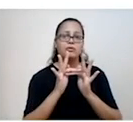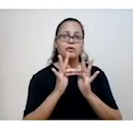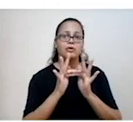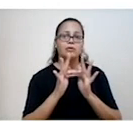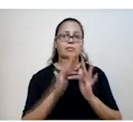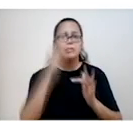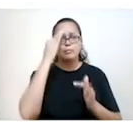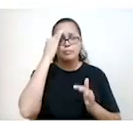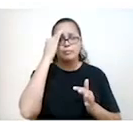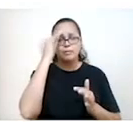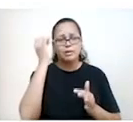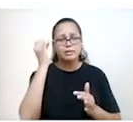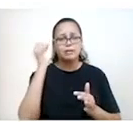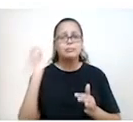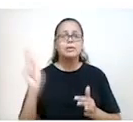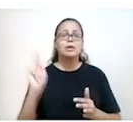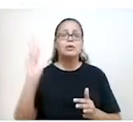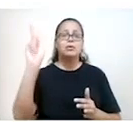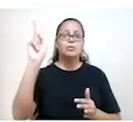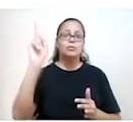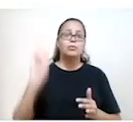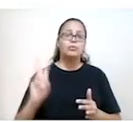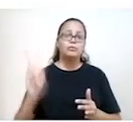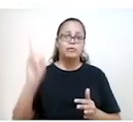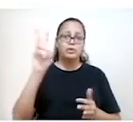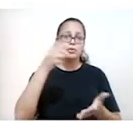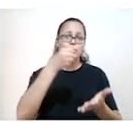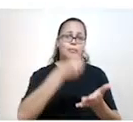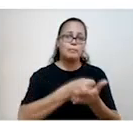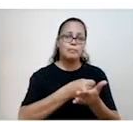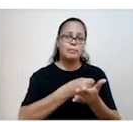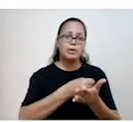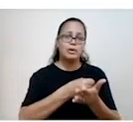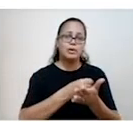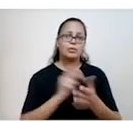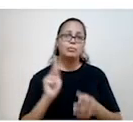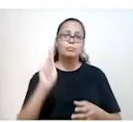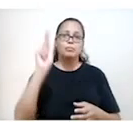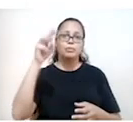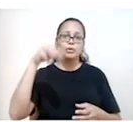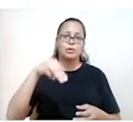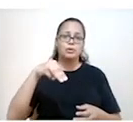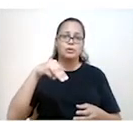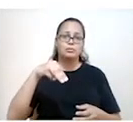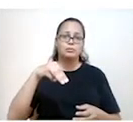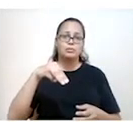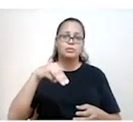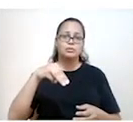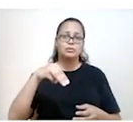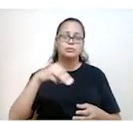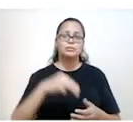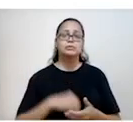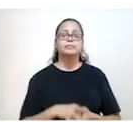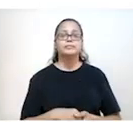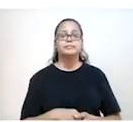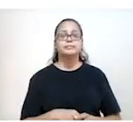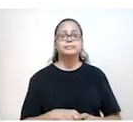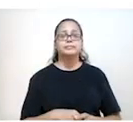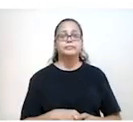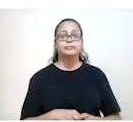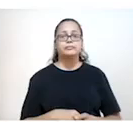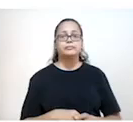está fácil. Ó. Eu vou pegar o exemplo anterior, do item A, que era 5,50 mais 2,50 vezes